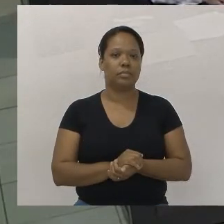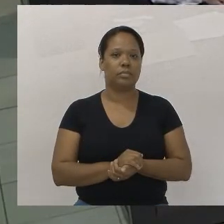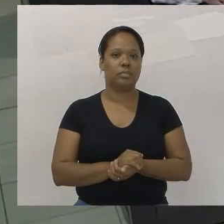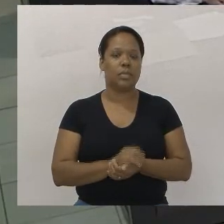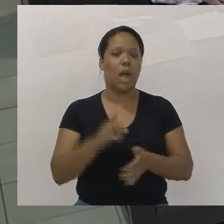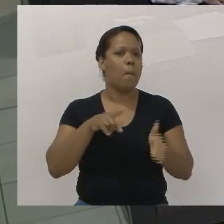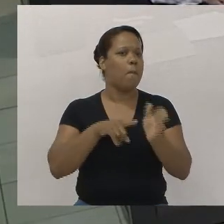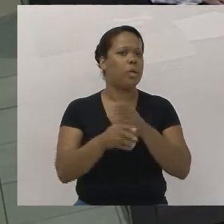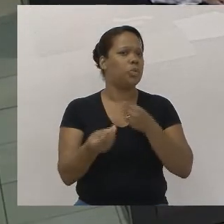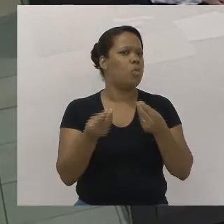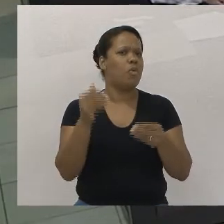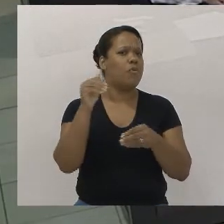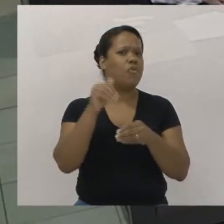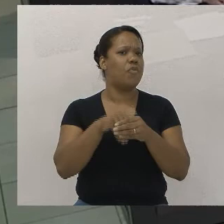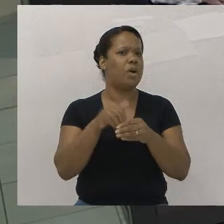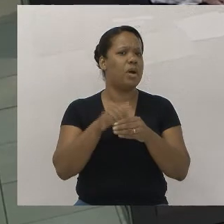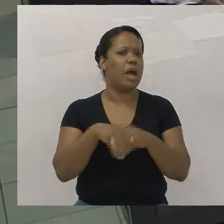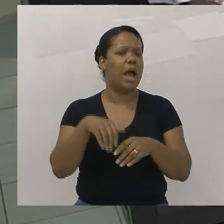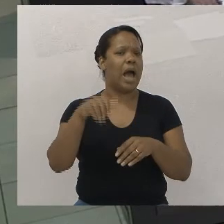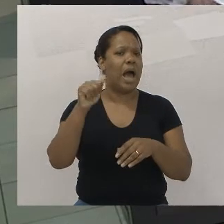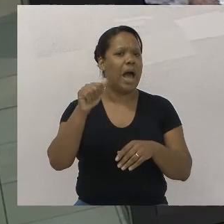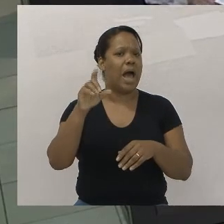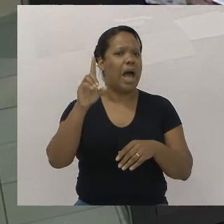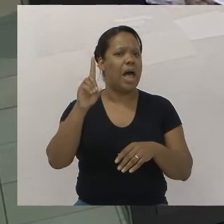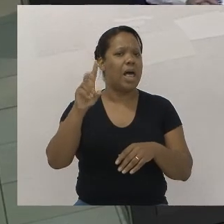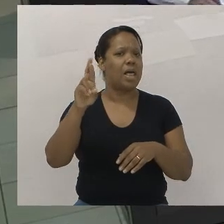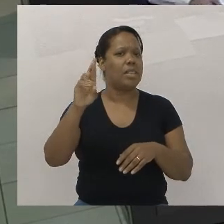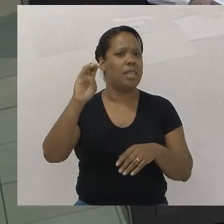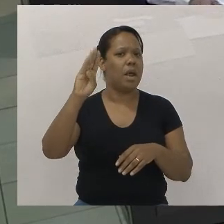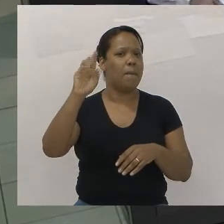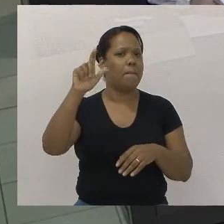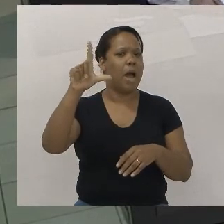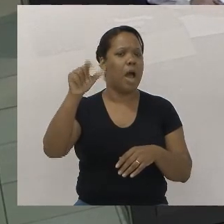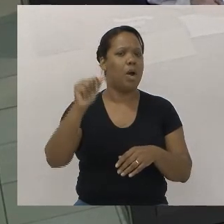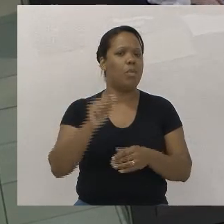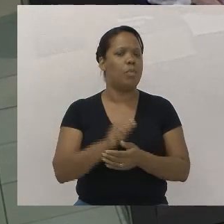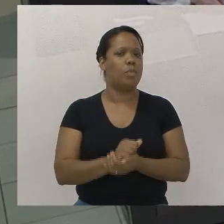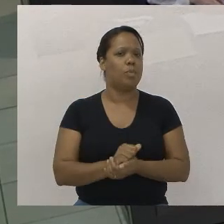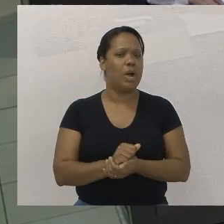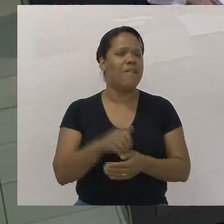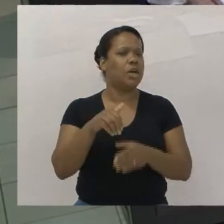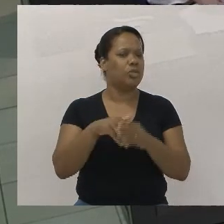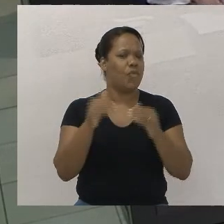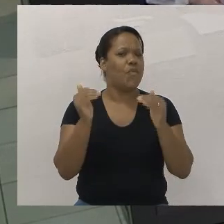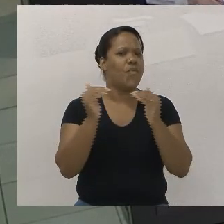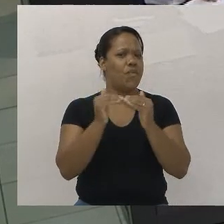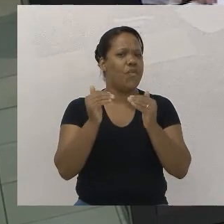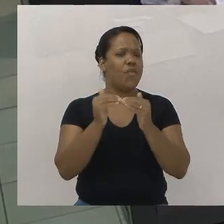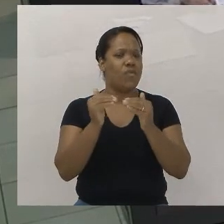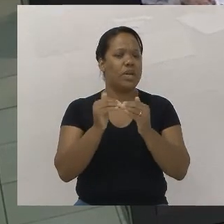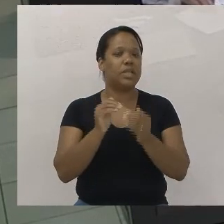como vó do vereador leonel sodré favorável